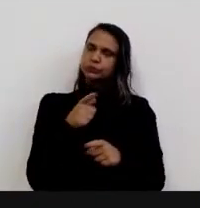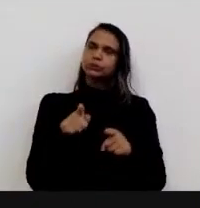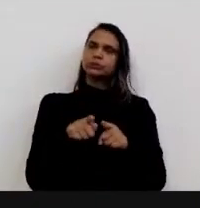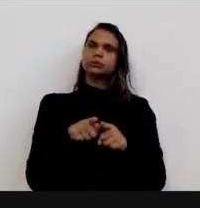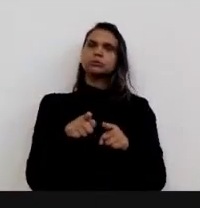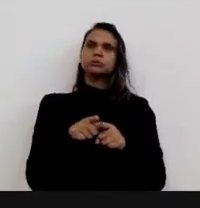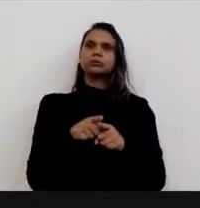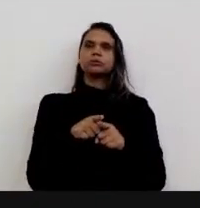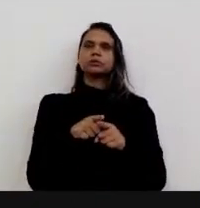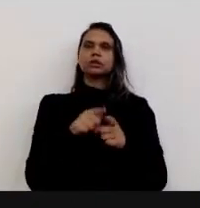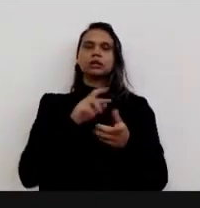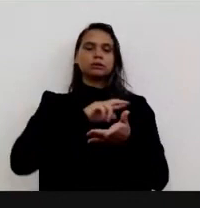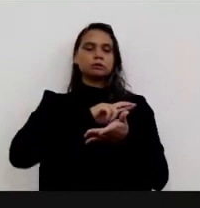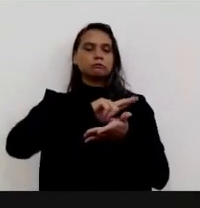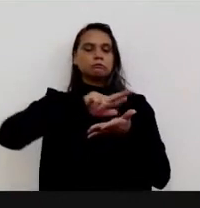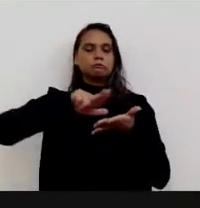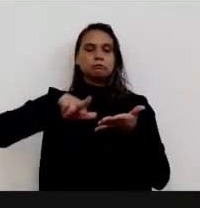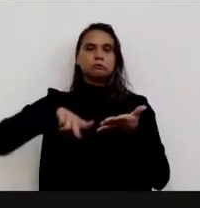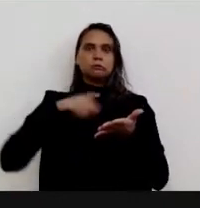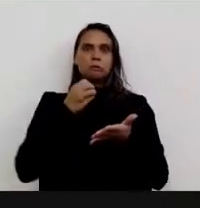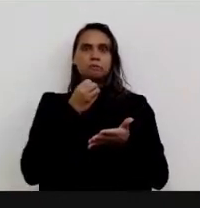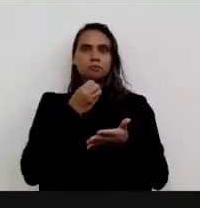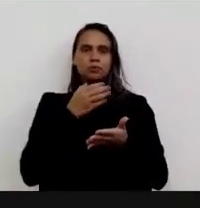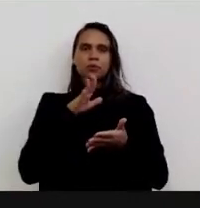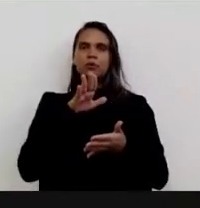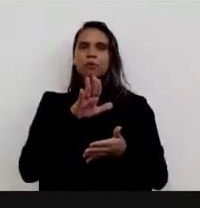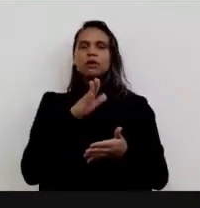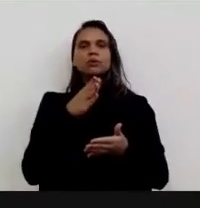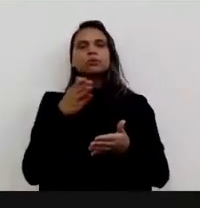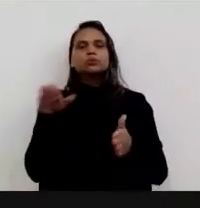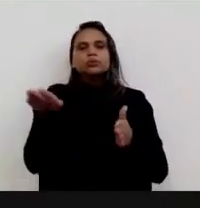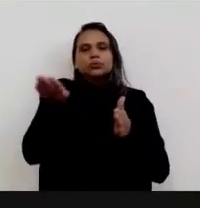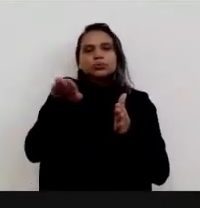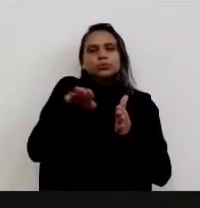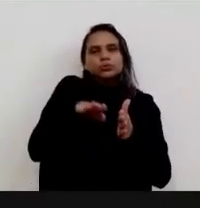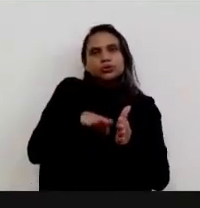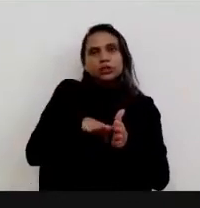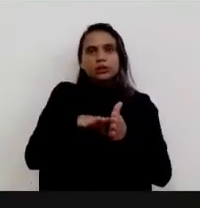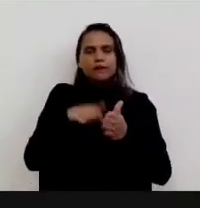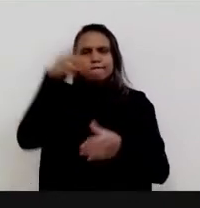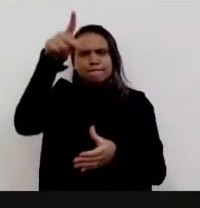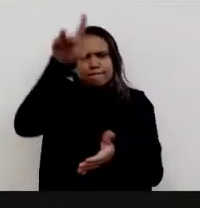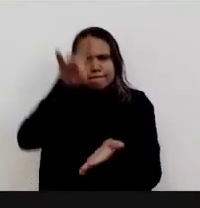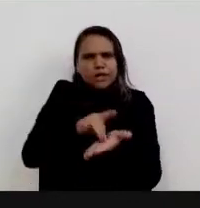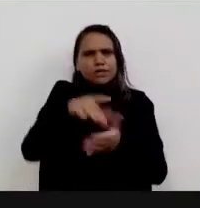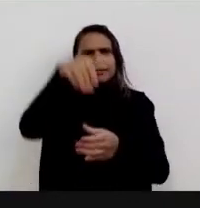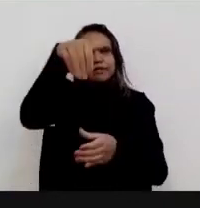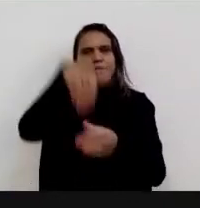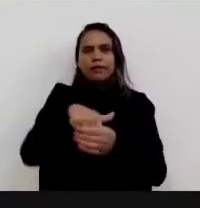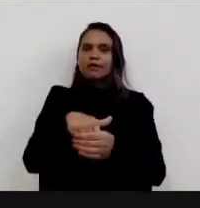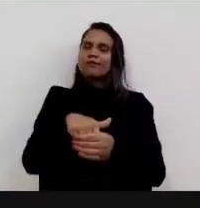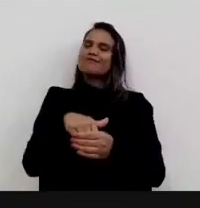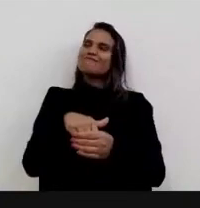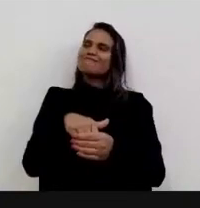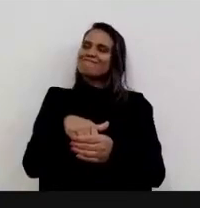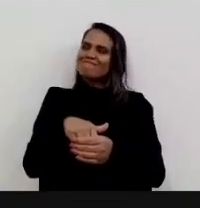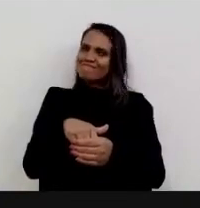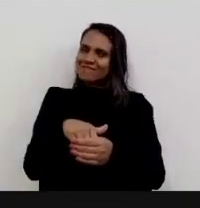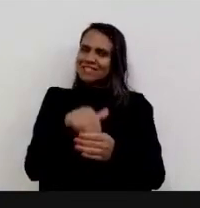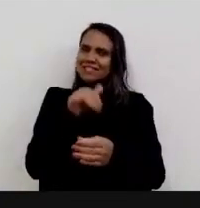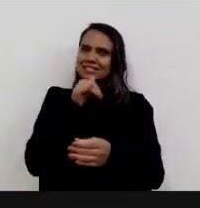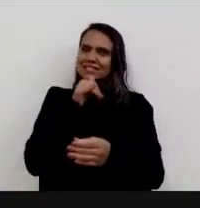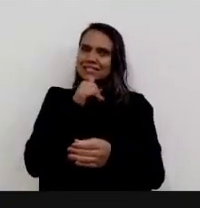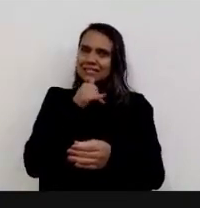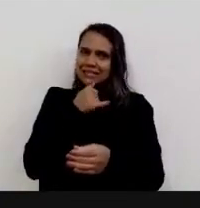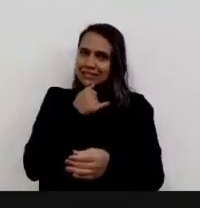especificidade boa, mas quando chega na sensibilidade, né, que são os verdadeiros eleitos, já não foi tão boa. Realmente não